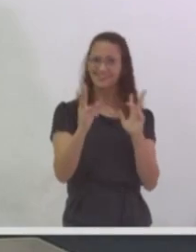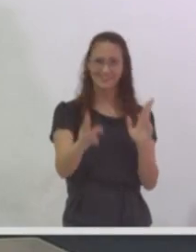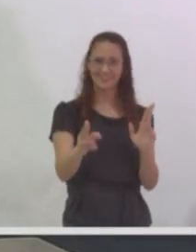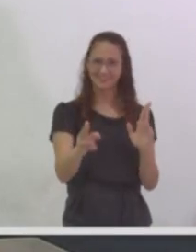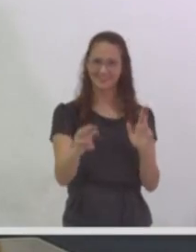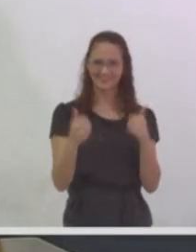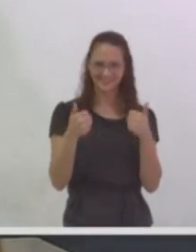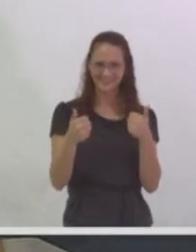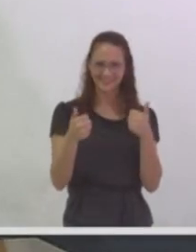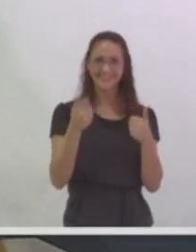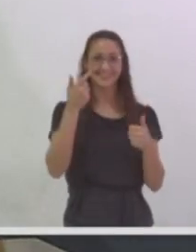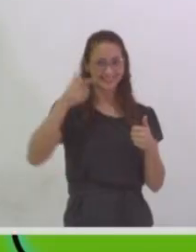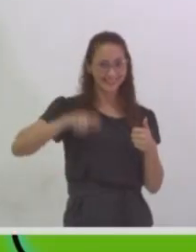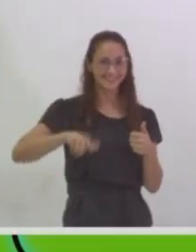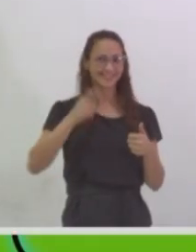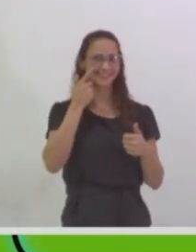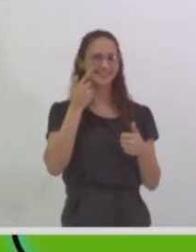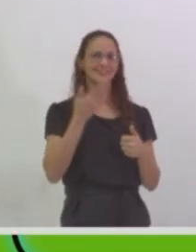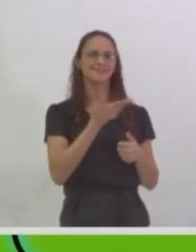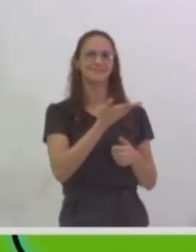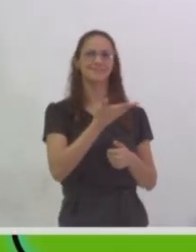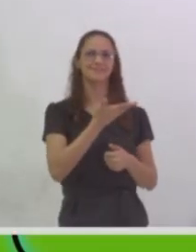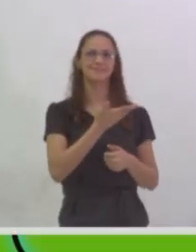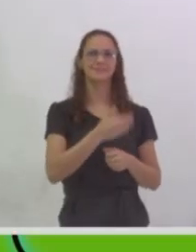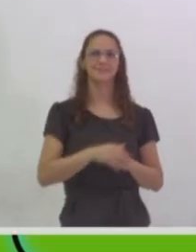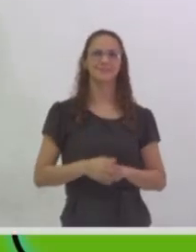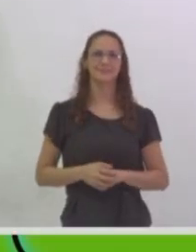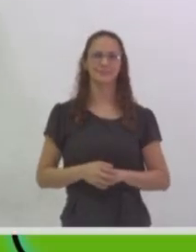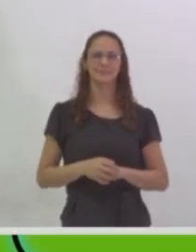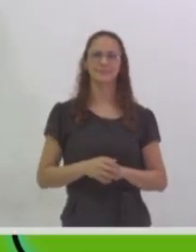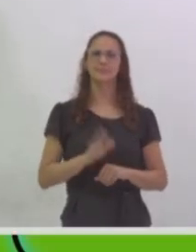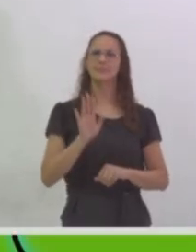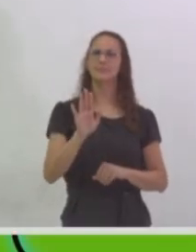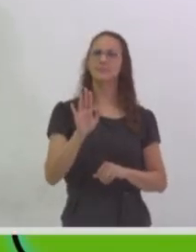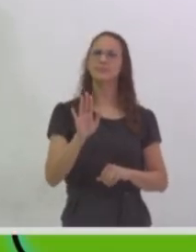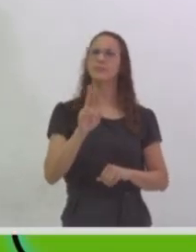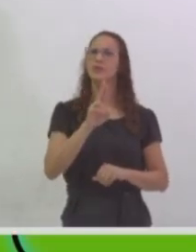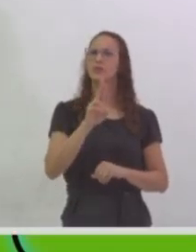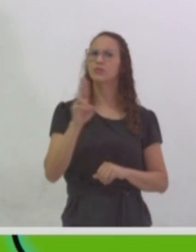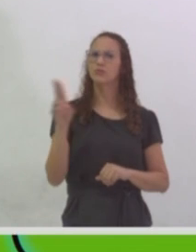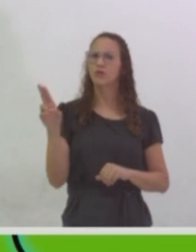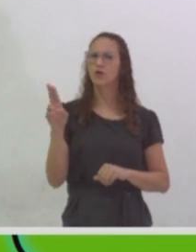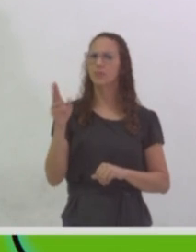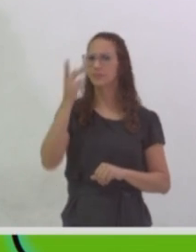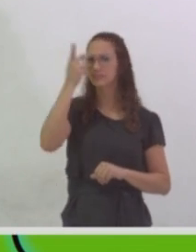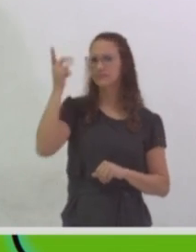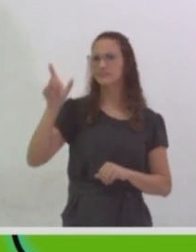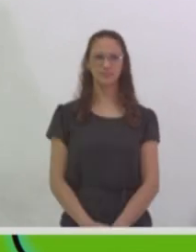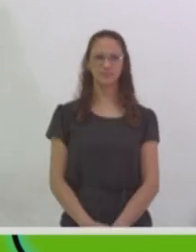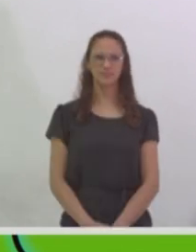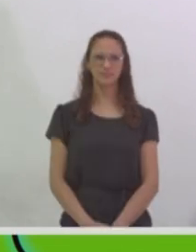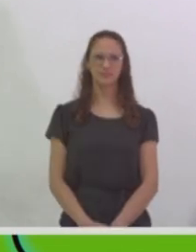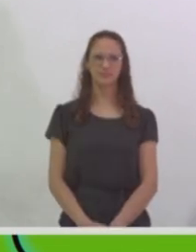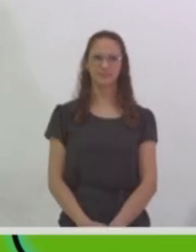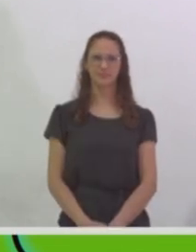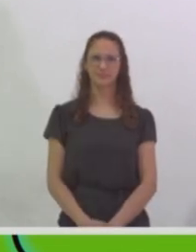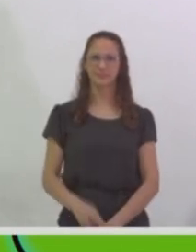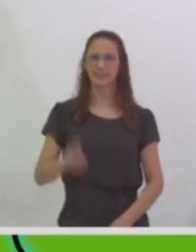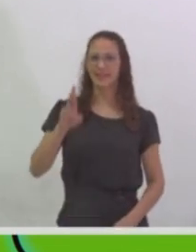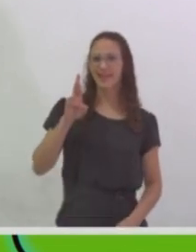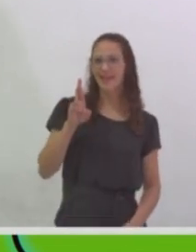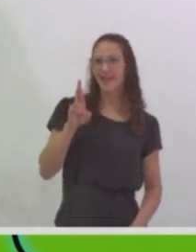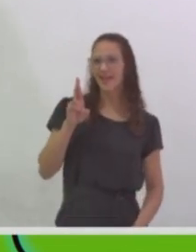lá, para a tela de novo. Vamos então fazer o nome dos nossos personagens. Olha o personagem número 1. R com